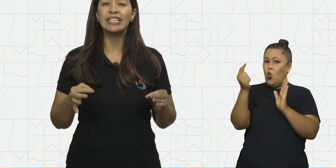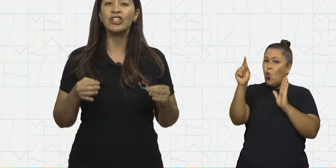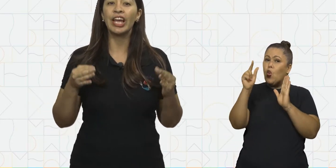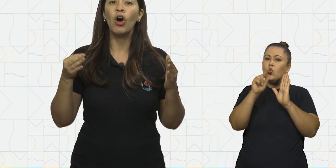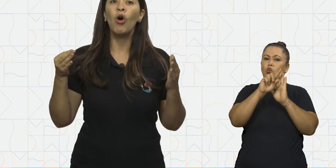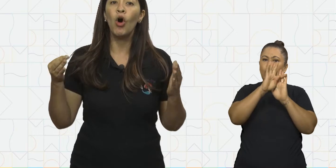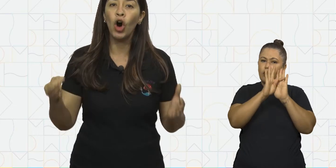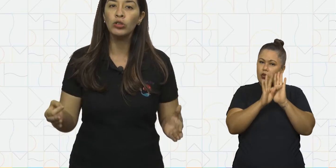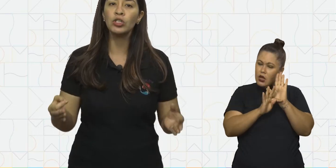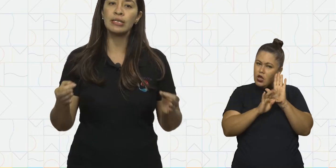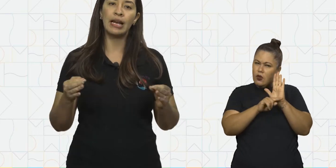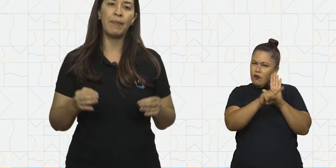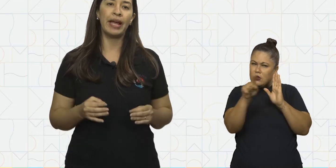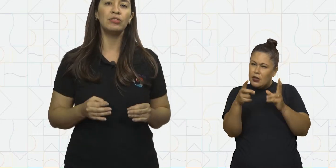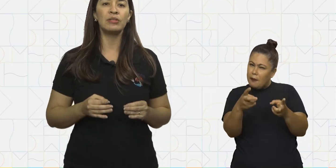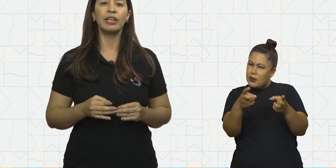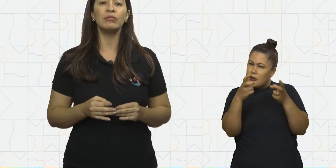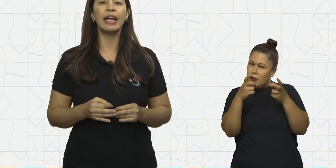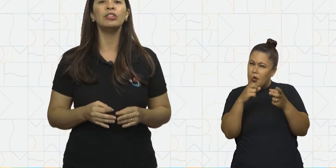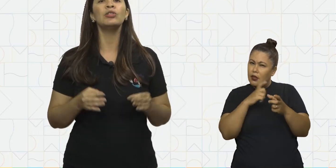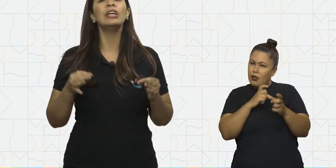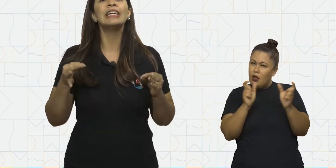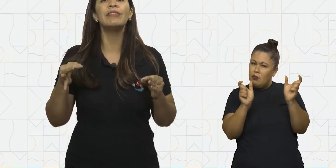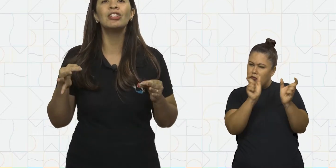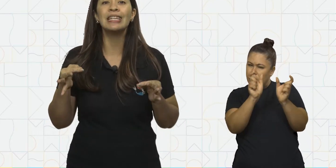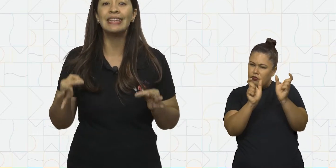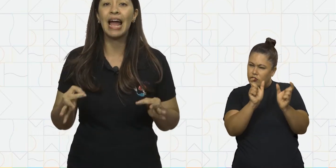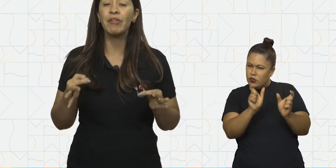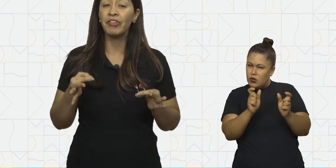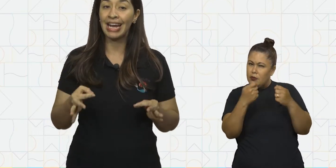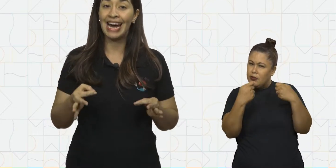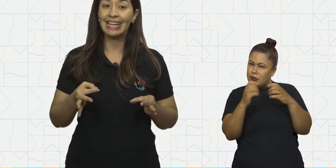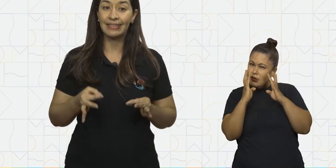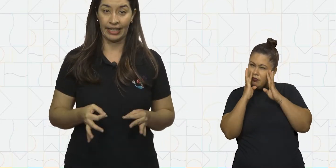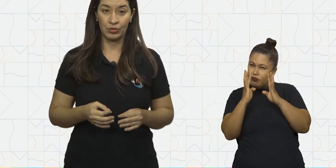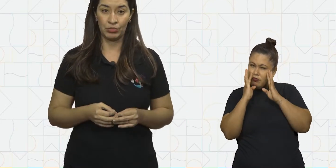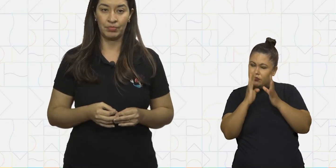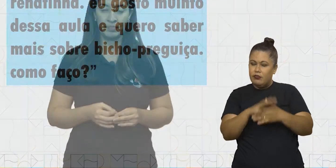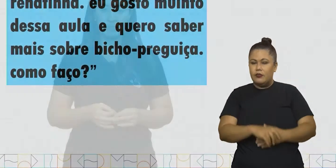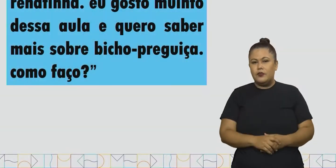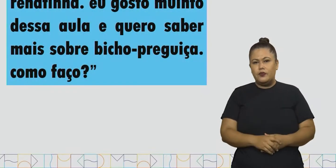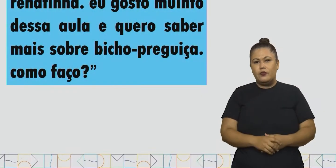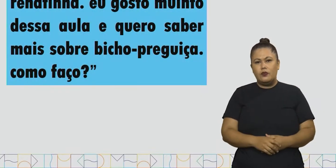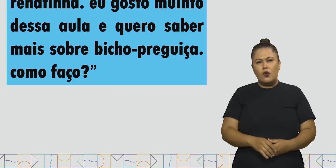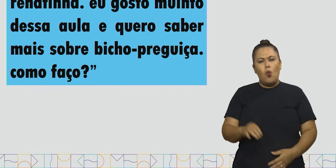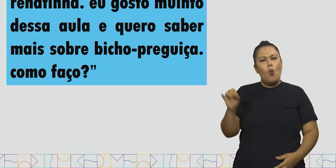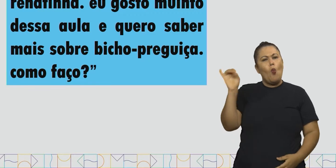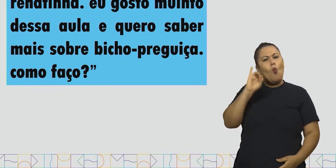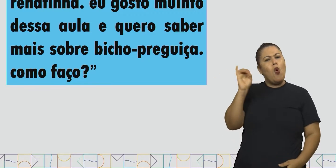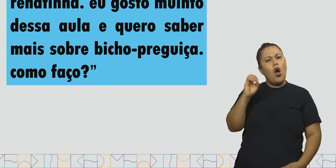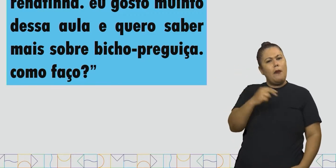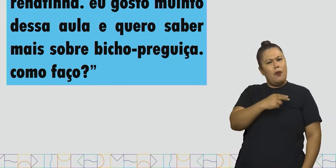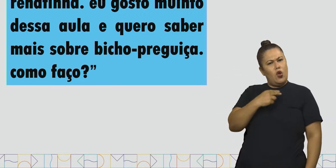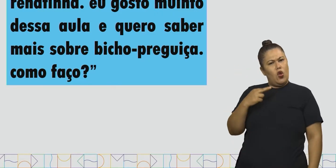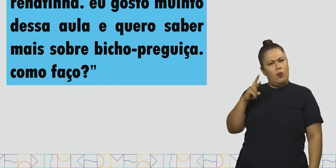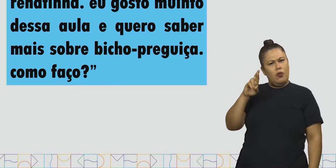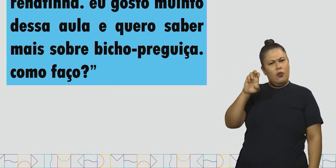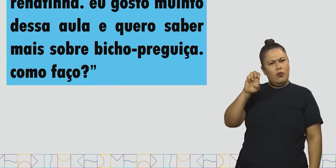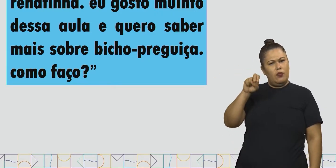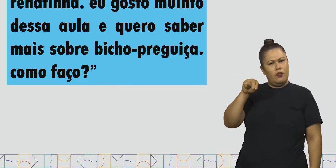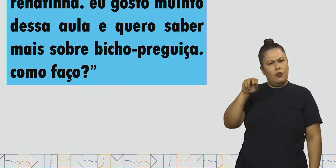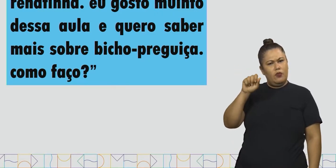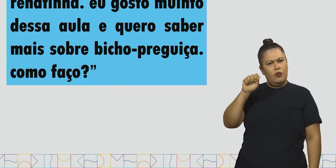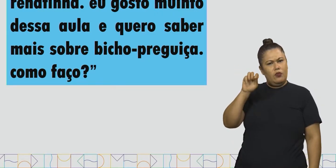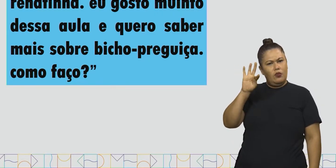que existem outros elementos em um texto que você deve ficar atento. Oi, meu nome é